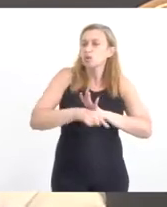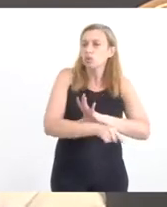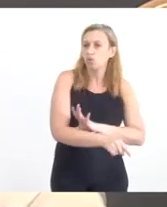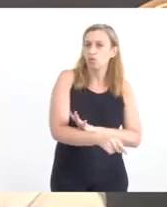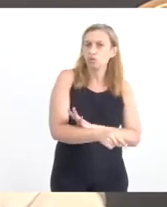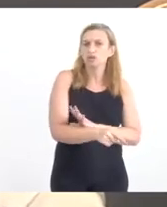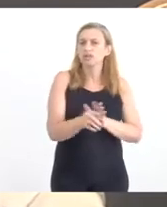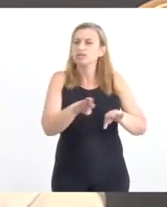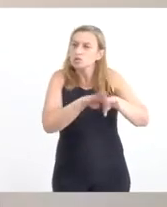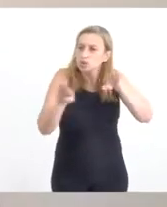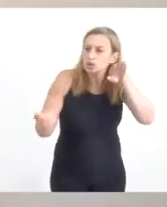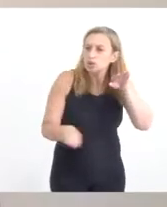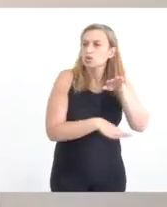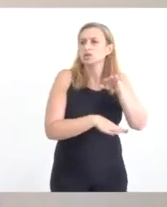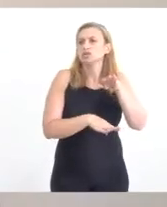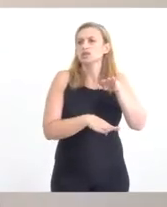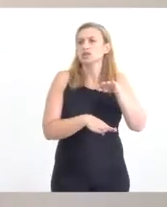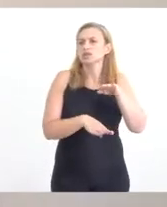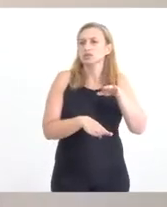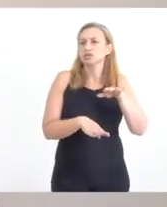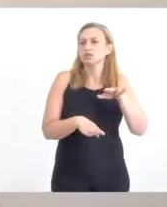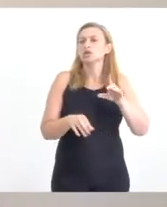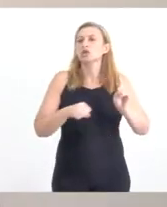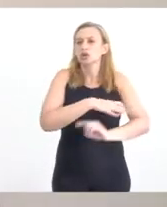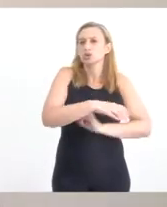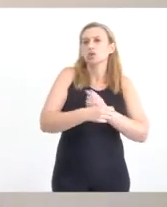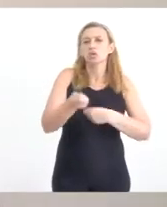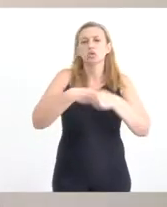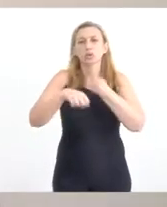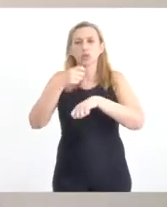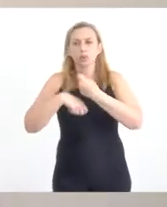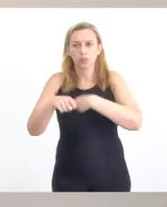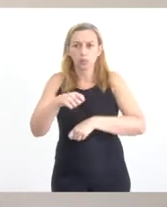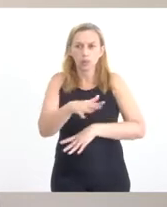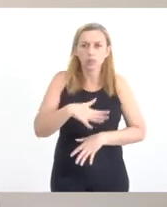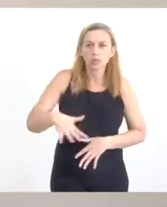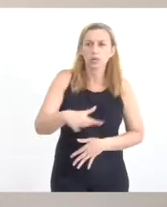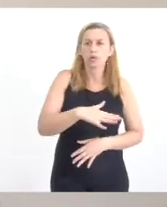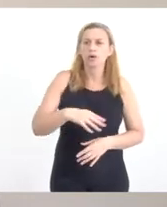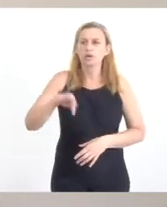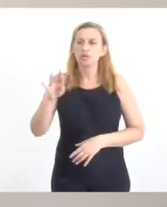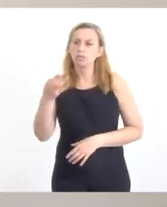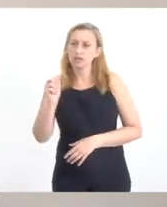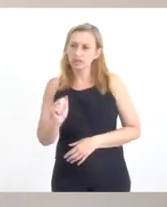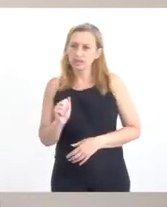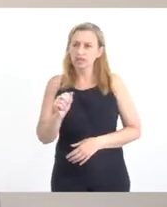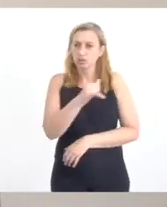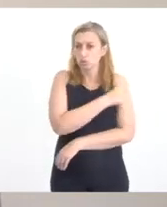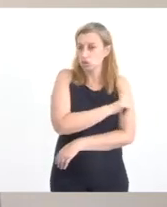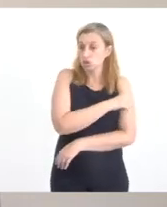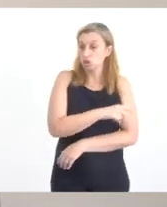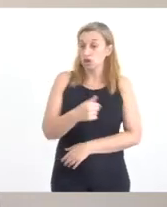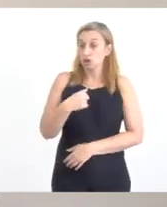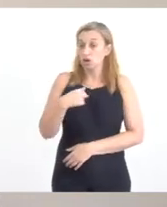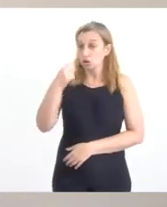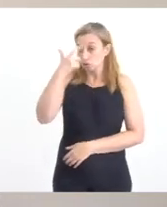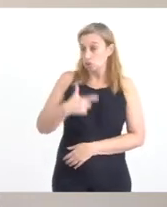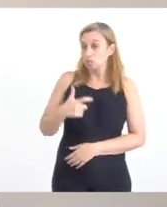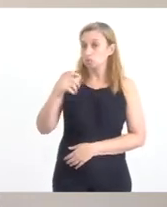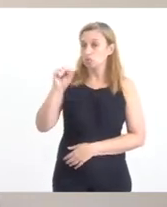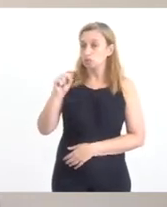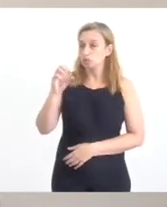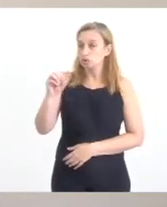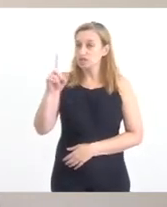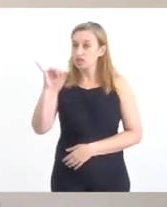sobre as desigualdades socioeconômicas e espaciais na região metropolitana do Rio de Janeiro eu sou socióloga de